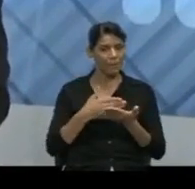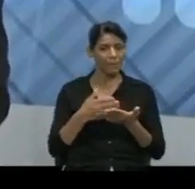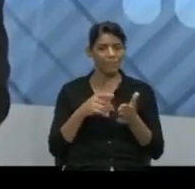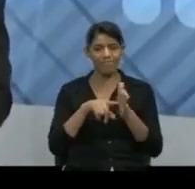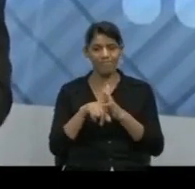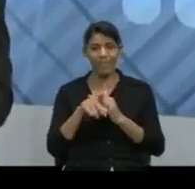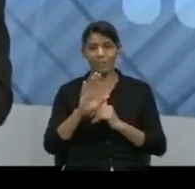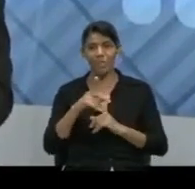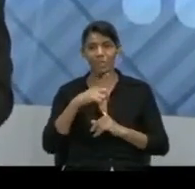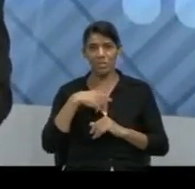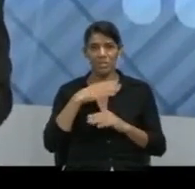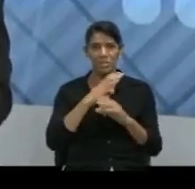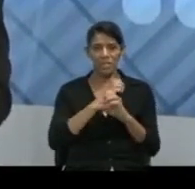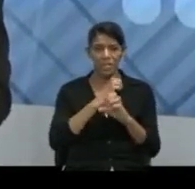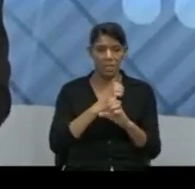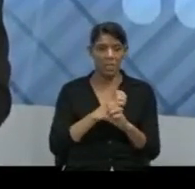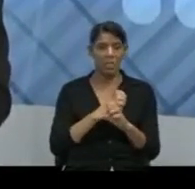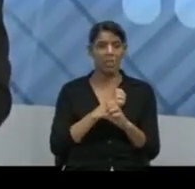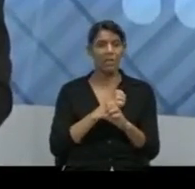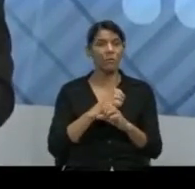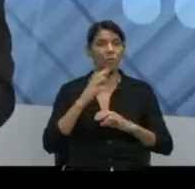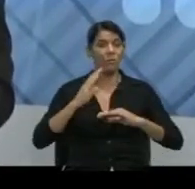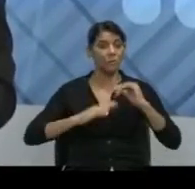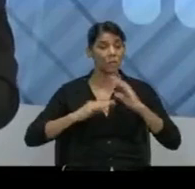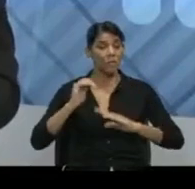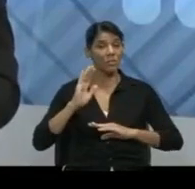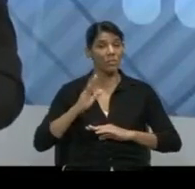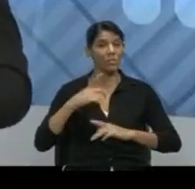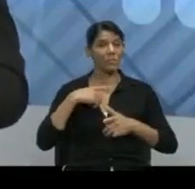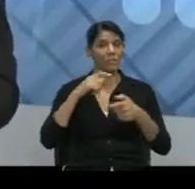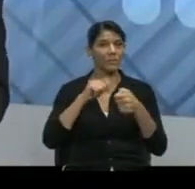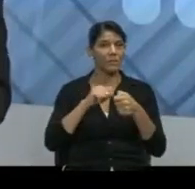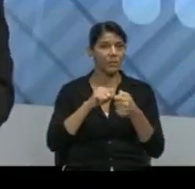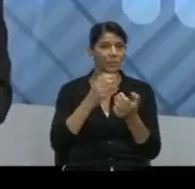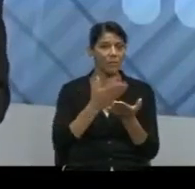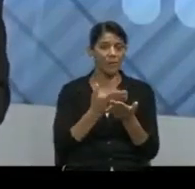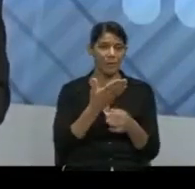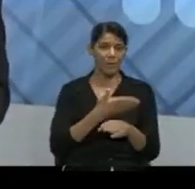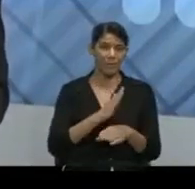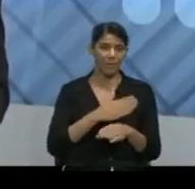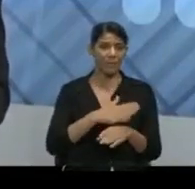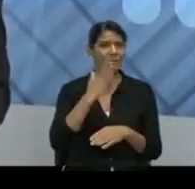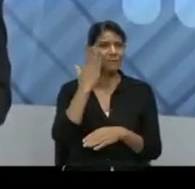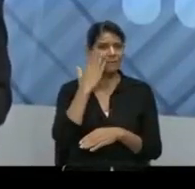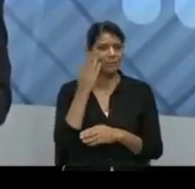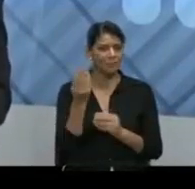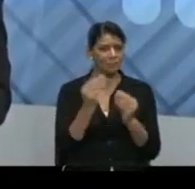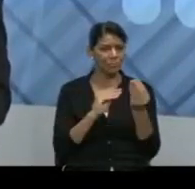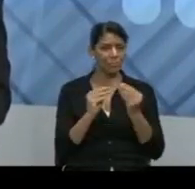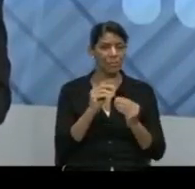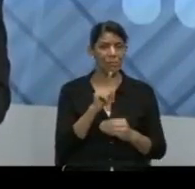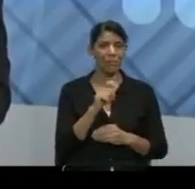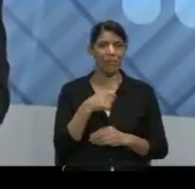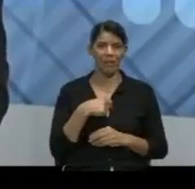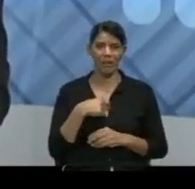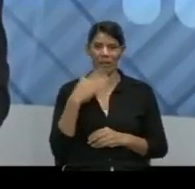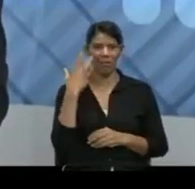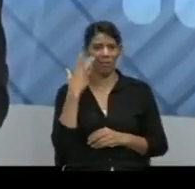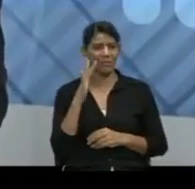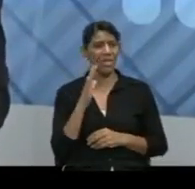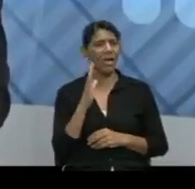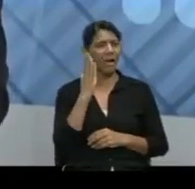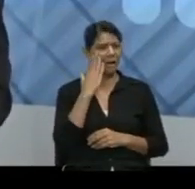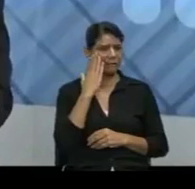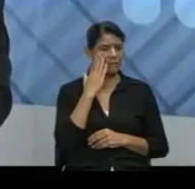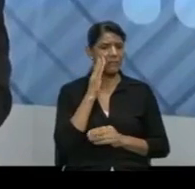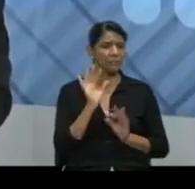já tinham engenheiros, né, e alguns arquitetos também, se fizeram uma aula prática, se sabiam montar um gabarito, falavam, não, sei montar